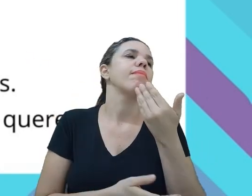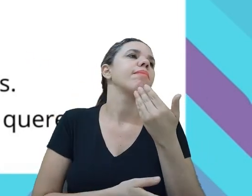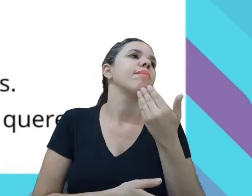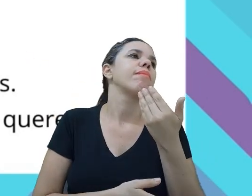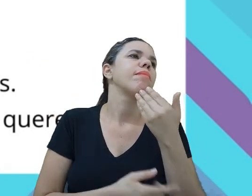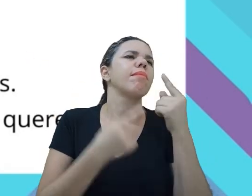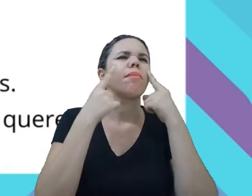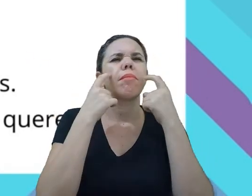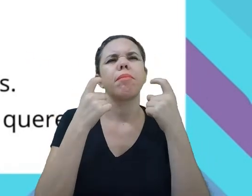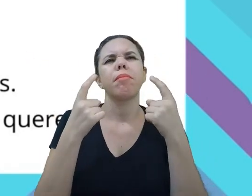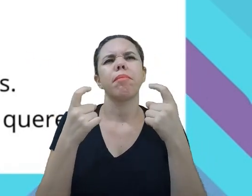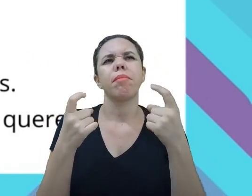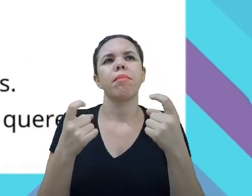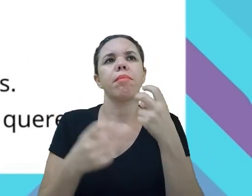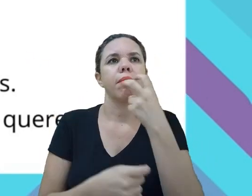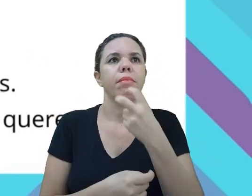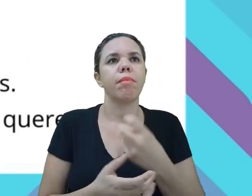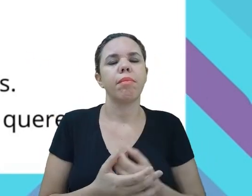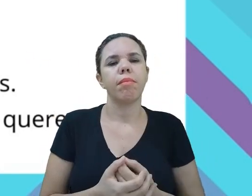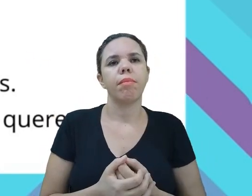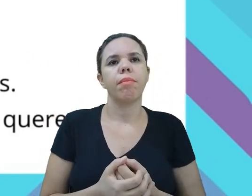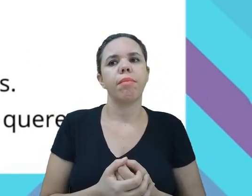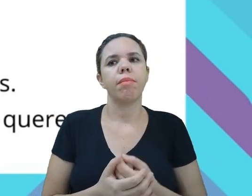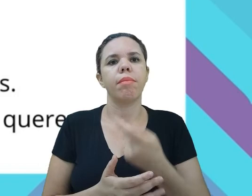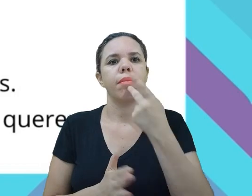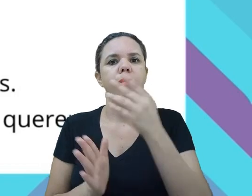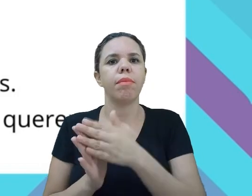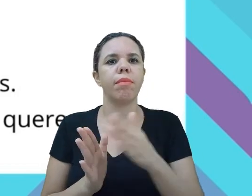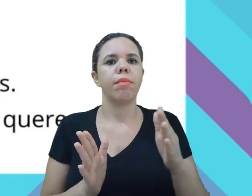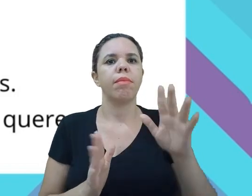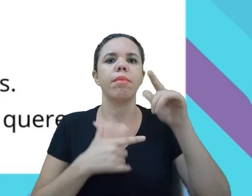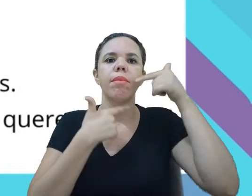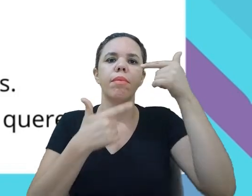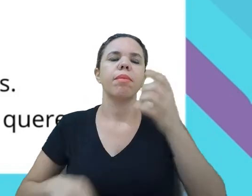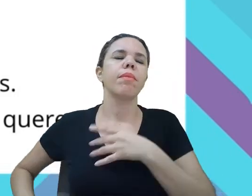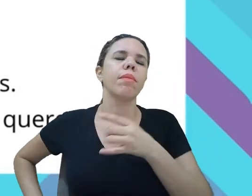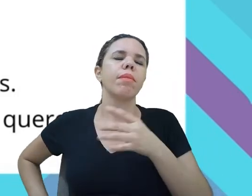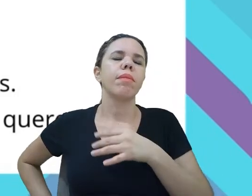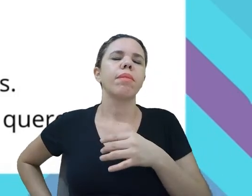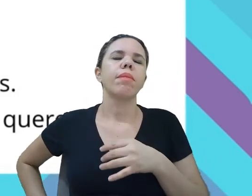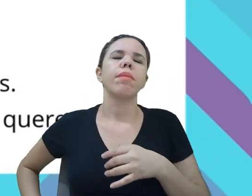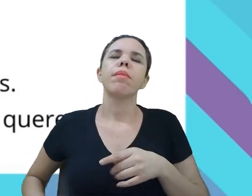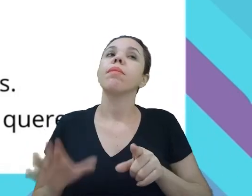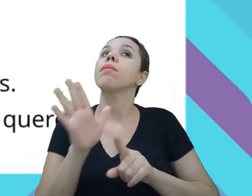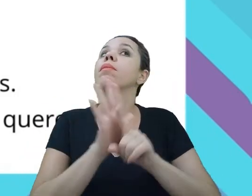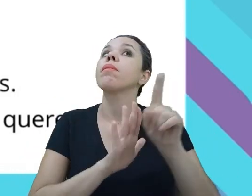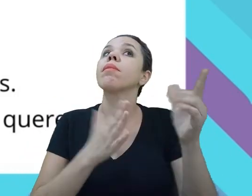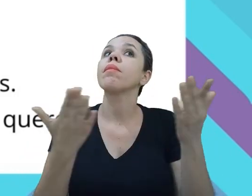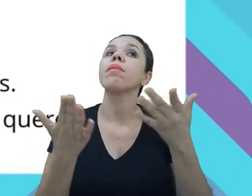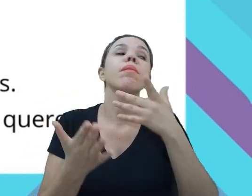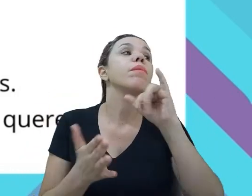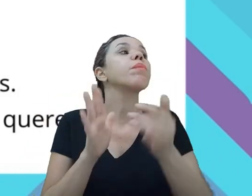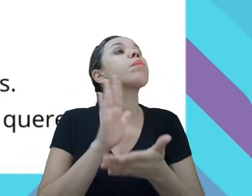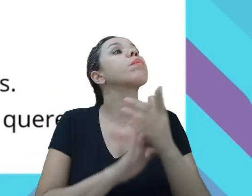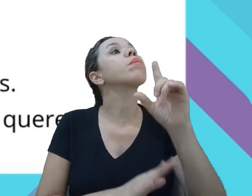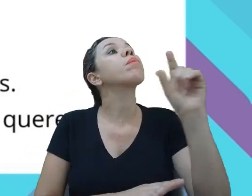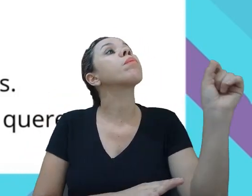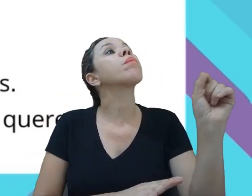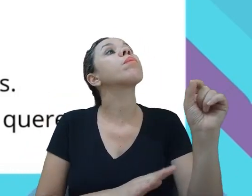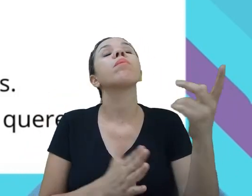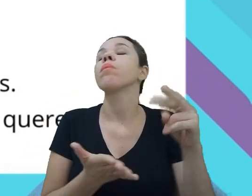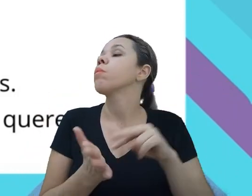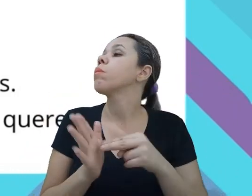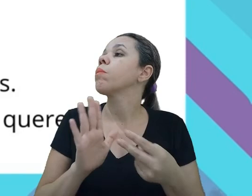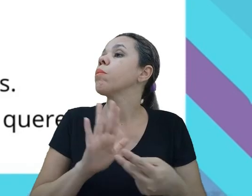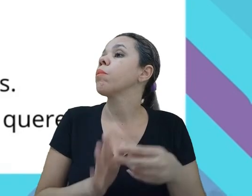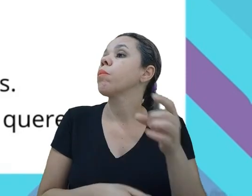psicopata na personagem Alegria é quando ela refere: a Riley vai estar tão poderosa que as invejosas vão querer sumir, o que